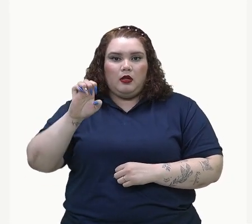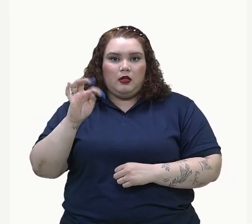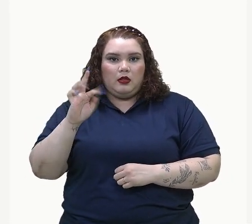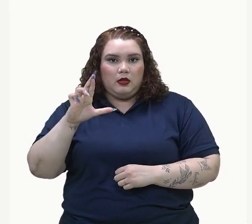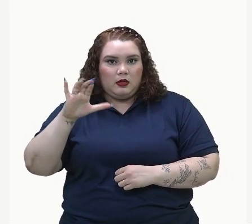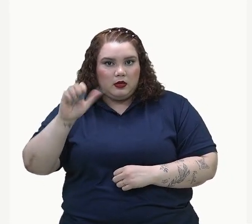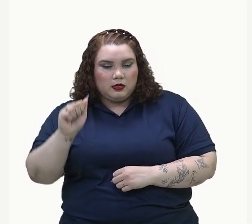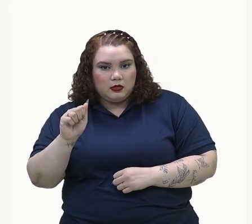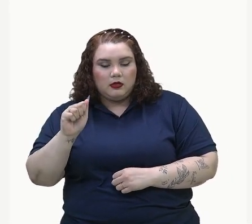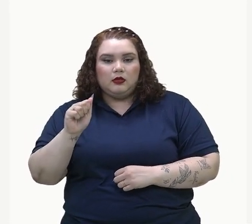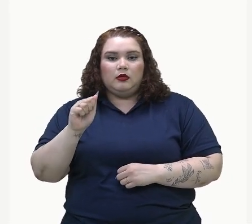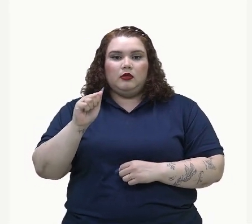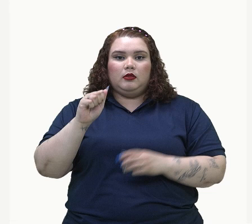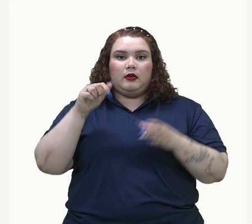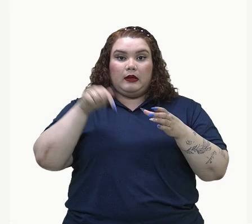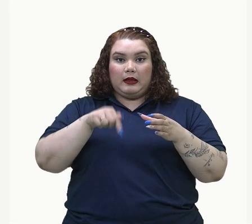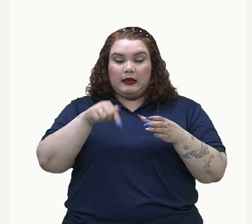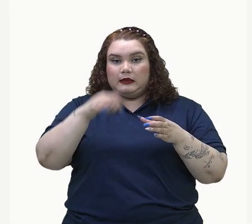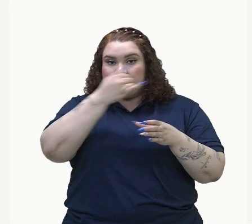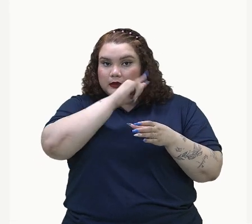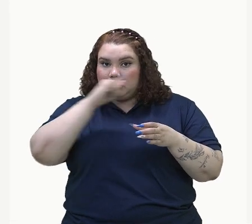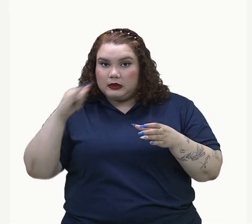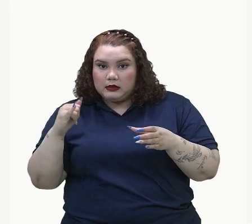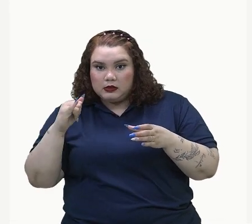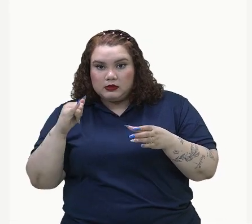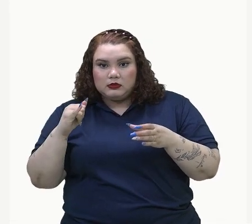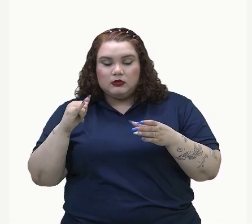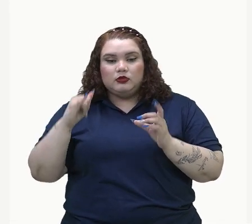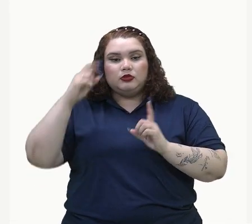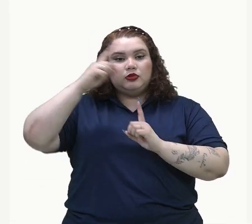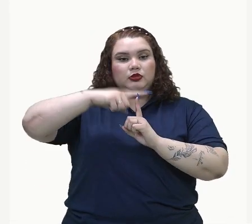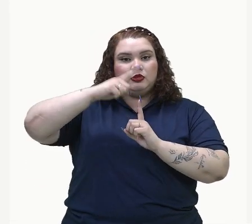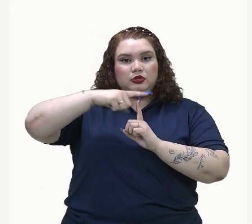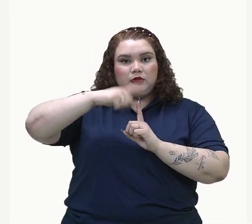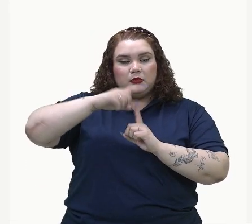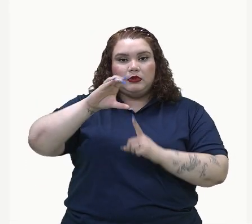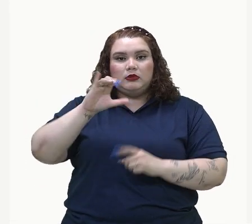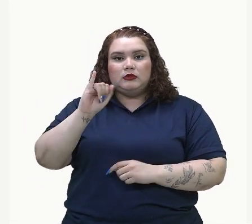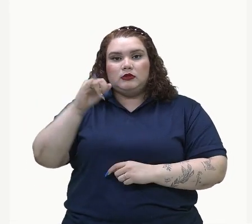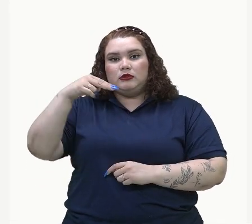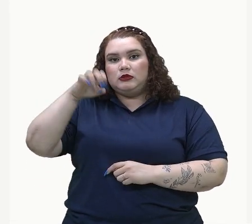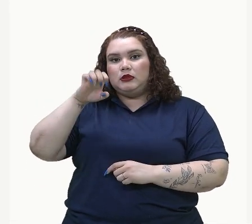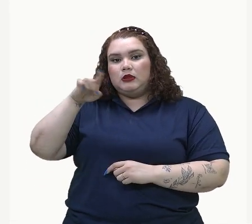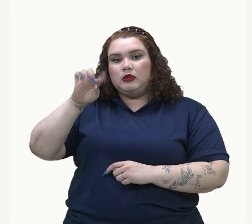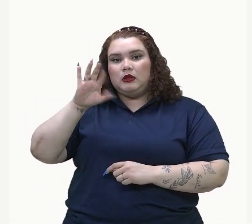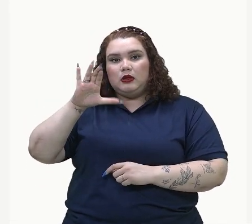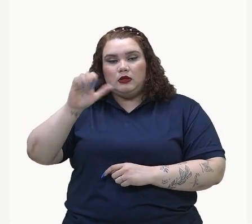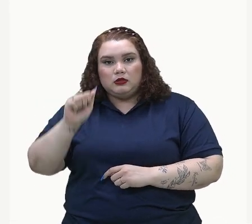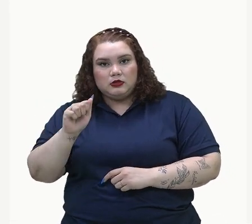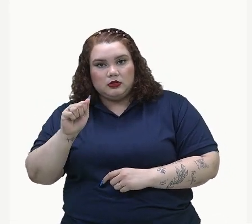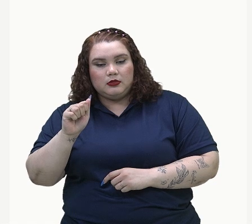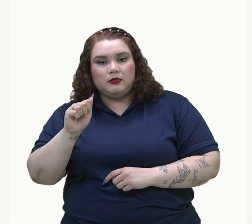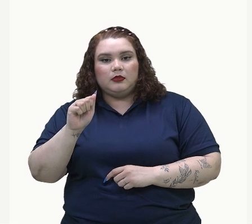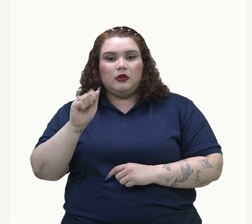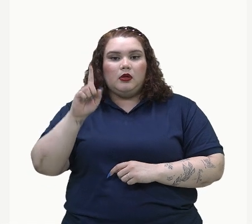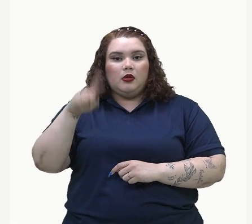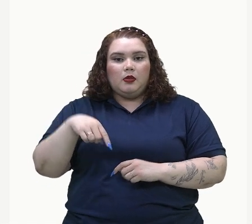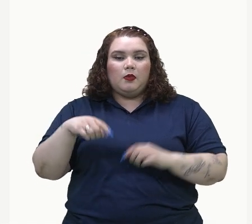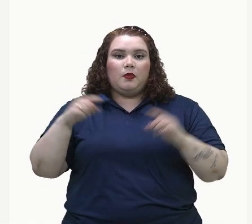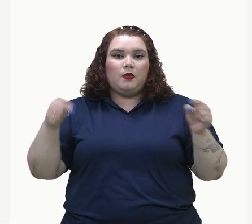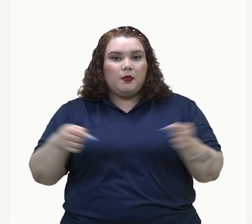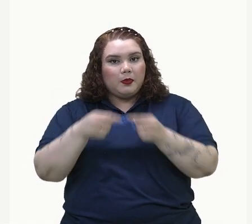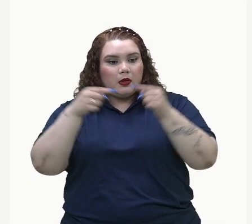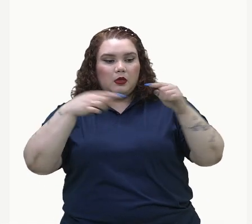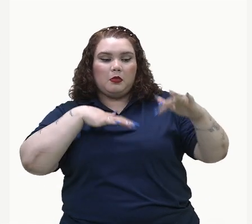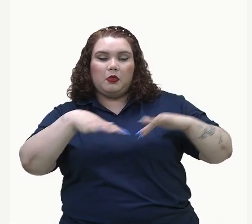no caso dessa energia não elétrica é a energia cinética, que é para o